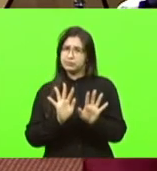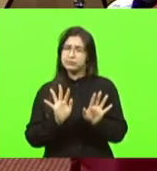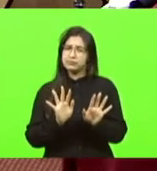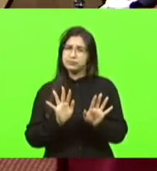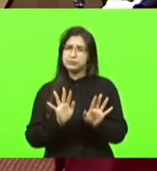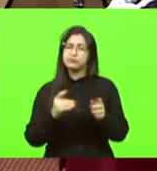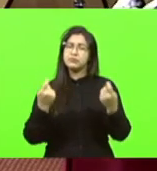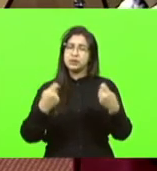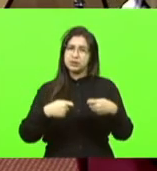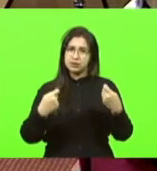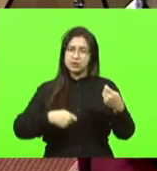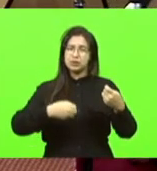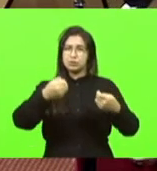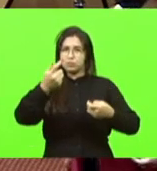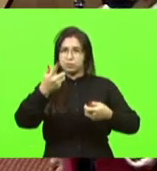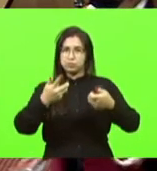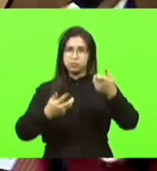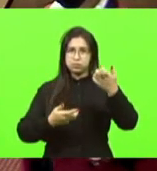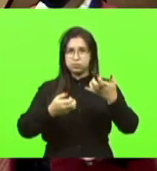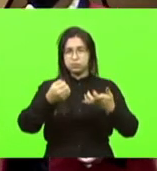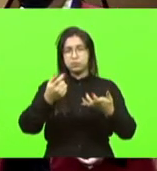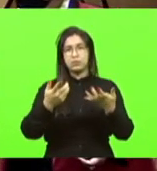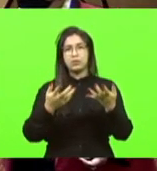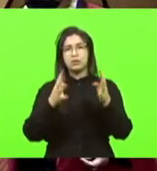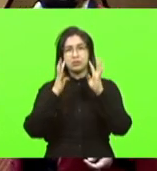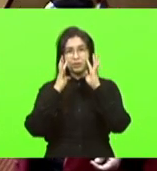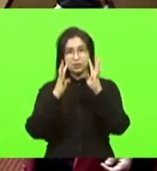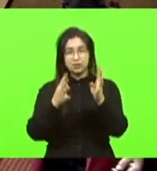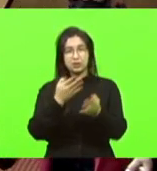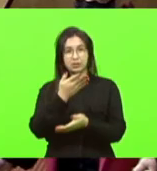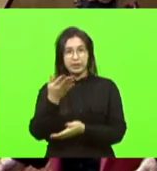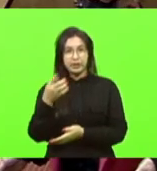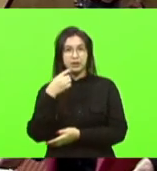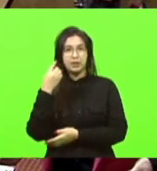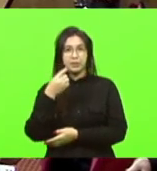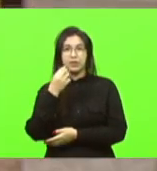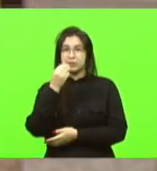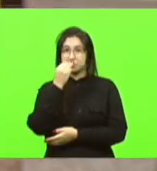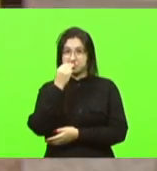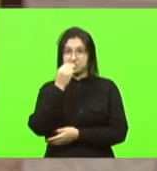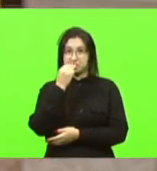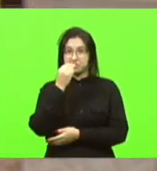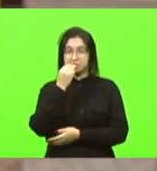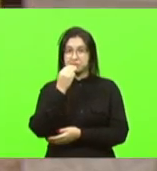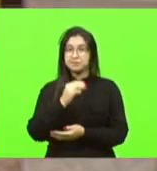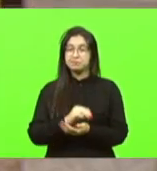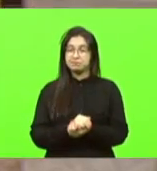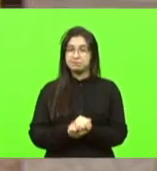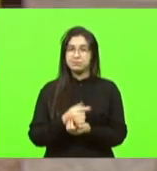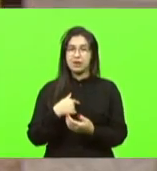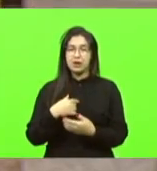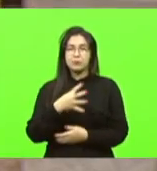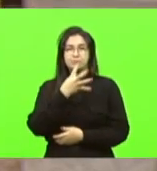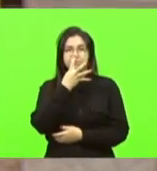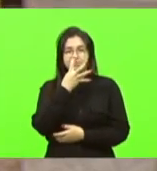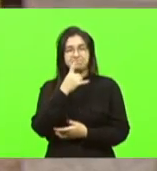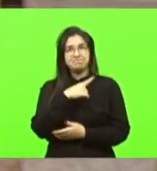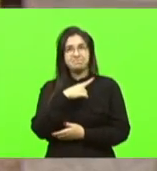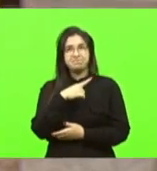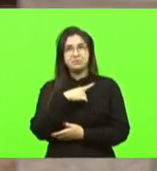ouvindo as palavras do deputado só peça em que eu tenho uma hora a preço